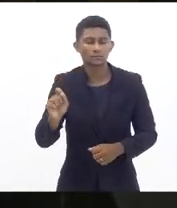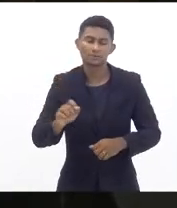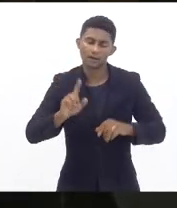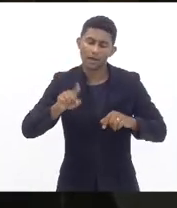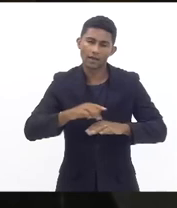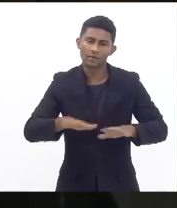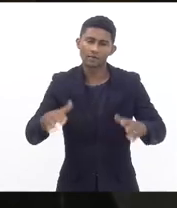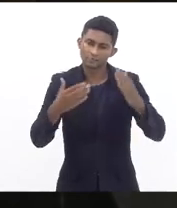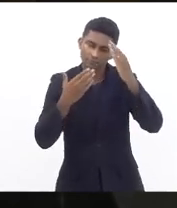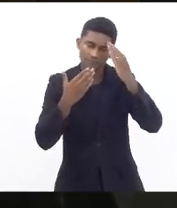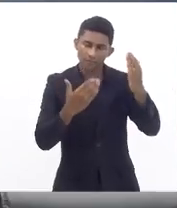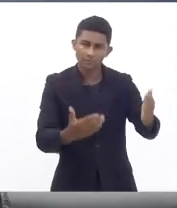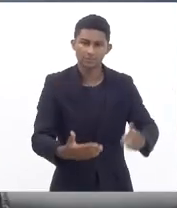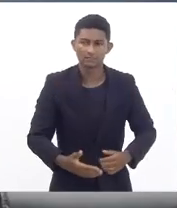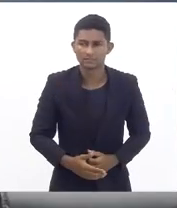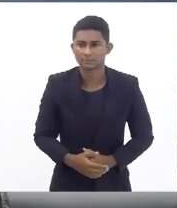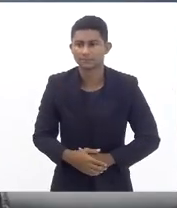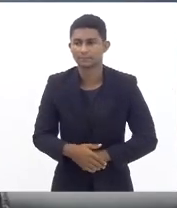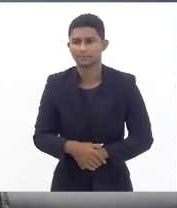Muito obrigado.